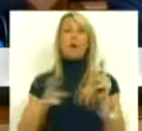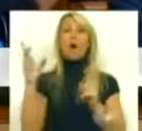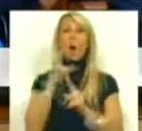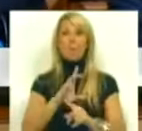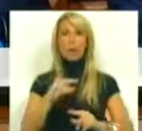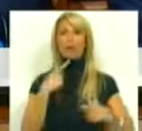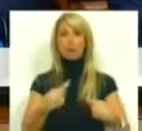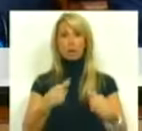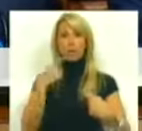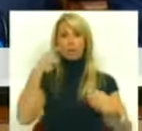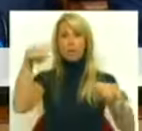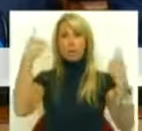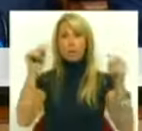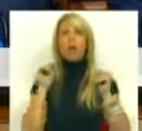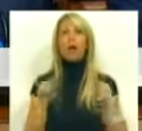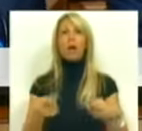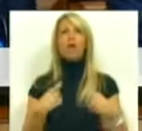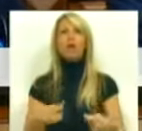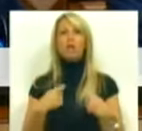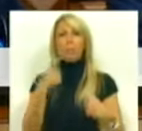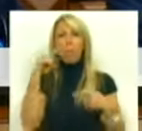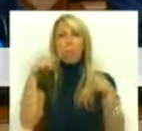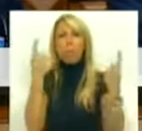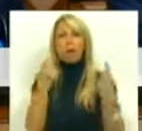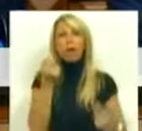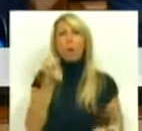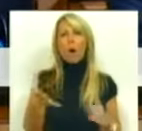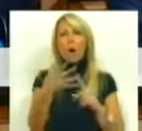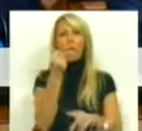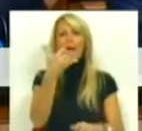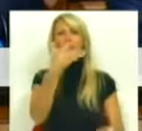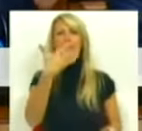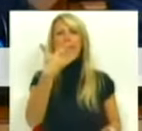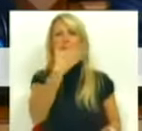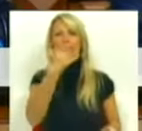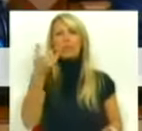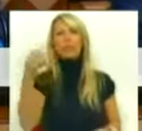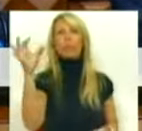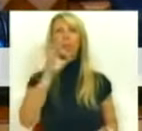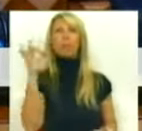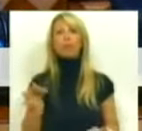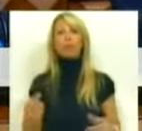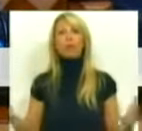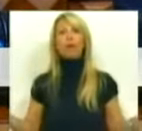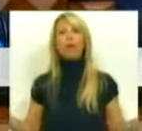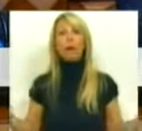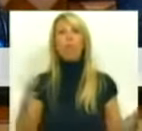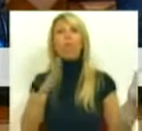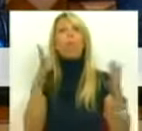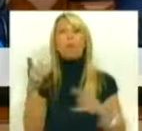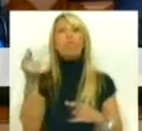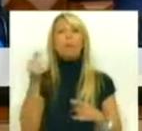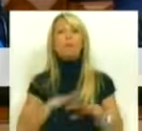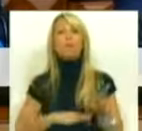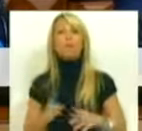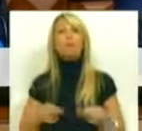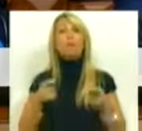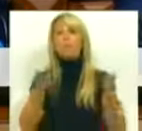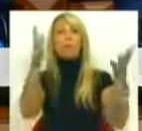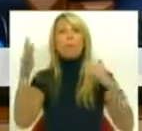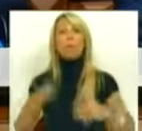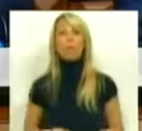pública, a tal despesa pública que está próximo de 120%. Resta saber onde é que está, de facto, o dinheiro para fazer esse investimento. Nós